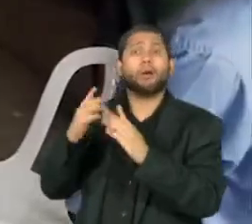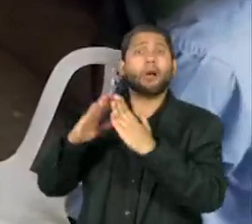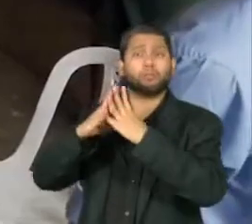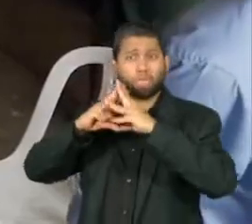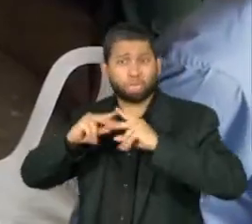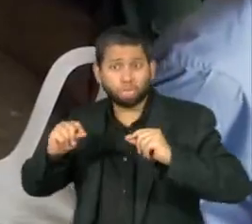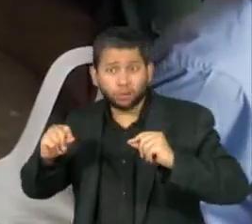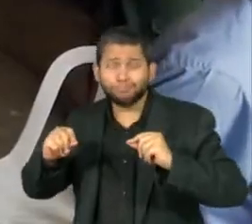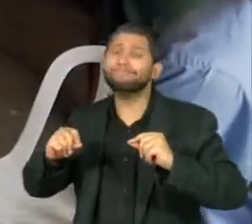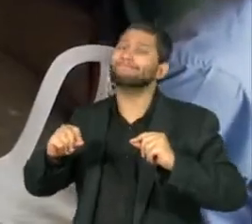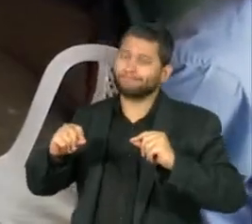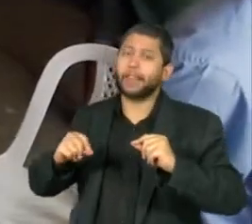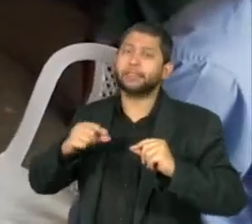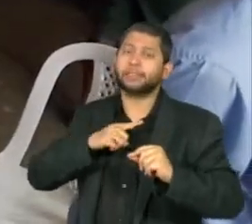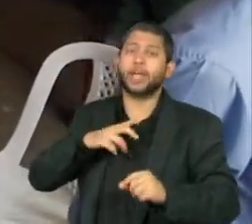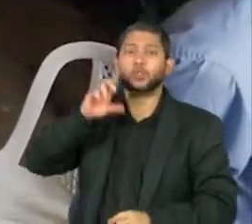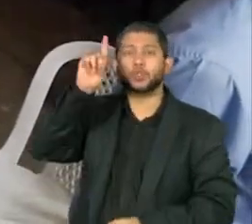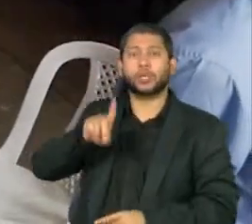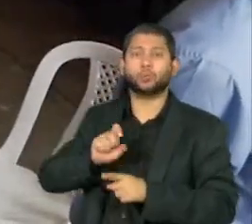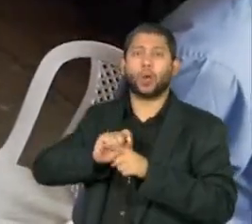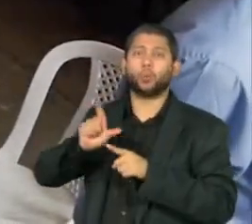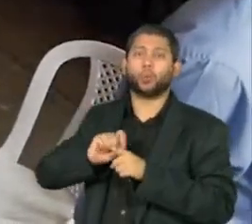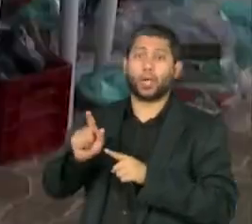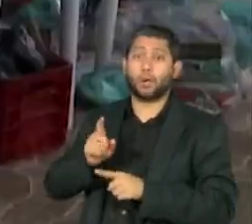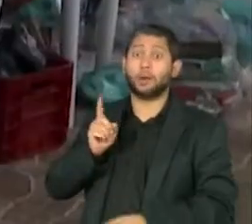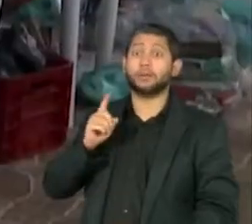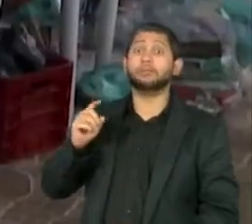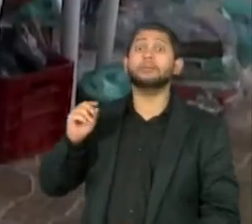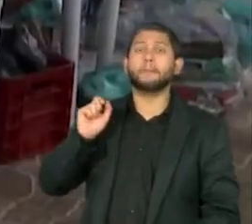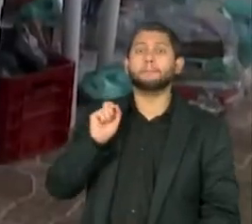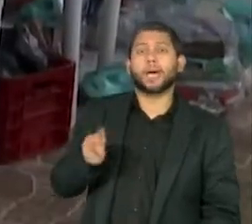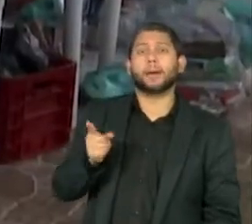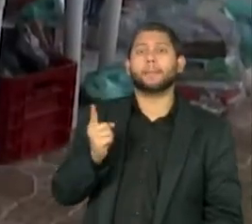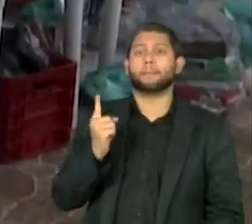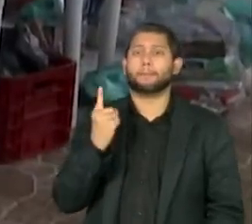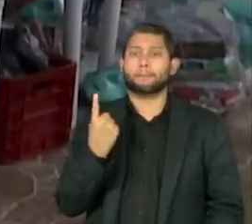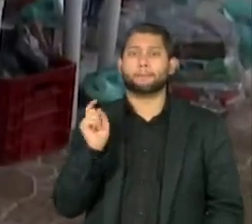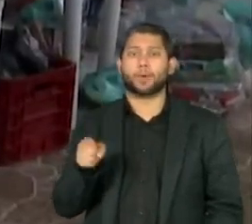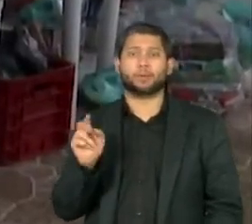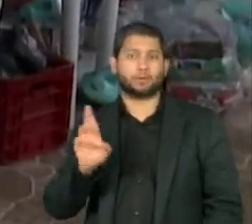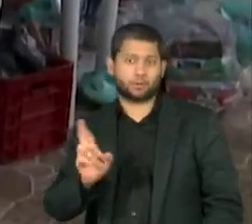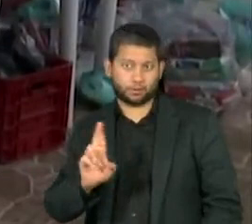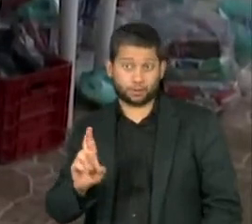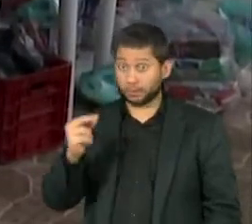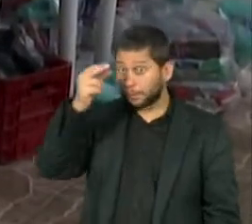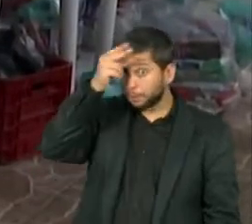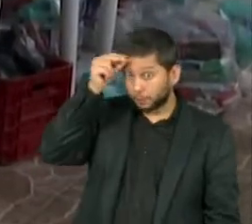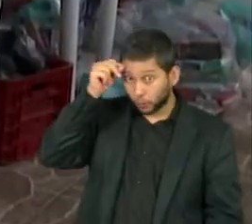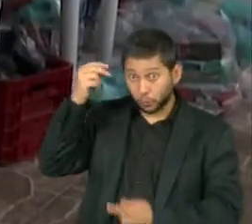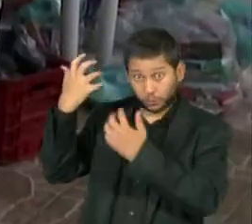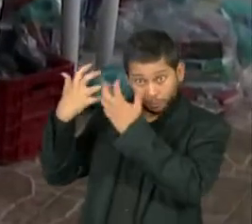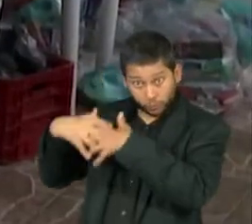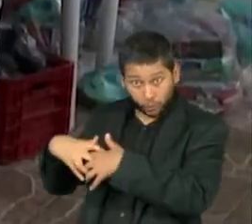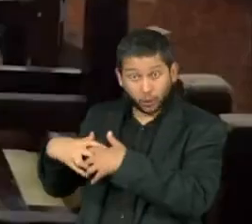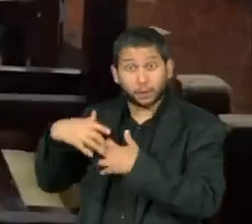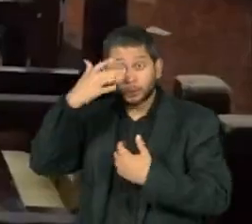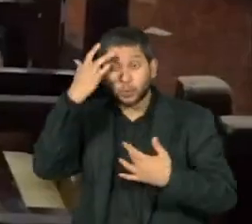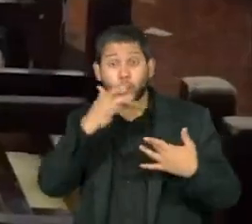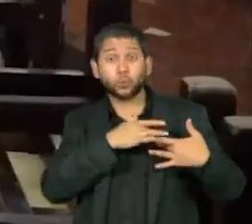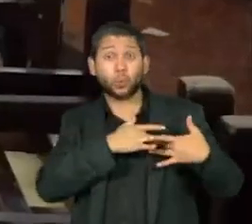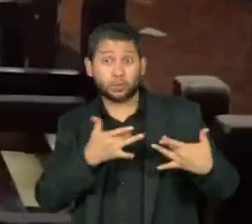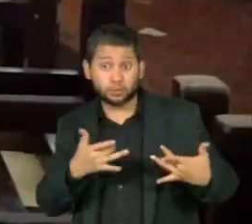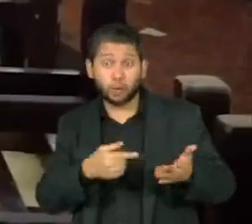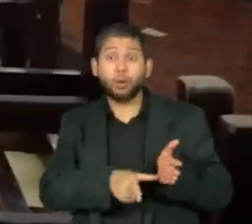casas terão direito ao aluguel social de R$ 1.000. A pedido da Prefeitura de Petrópolis, as novas remessas de doações devem